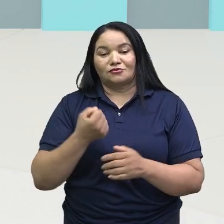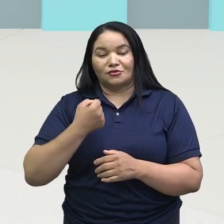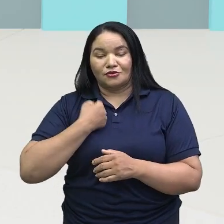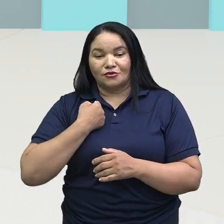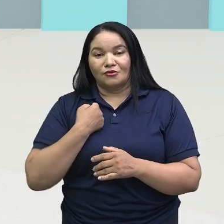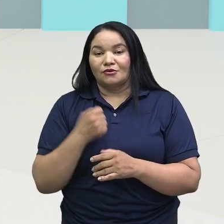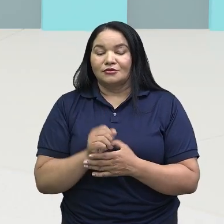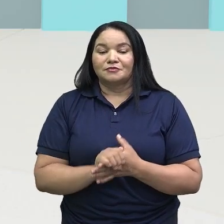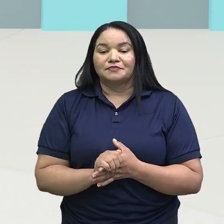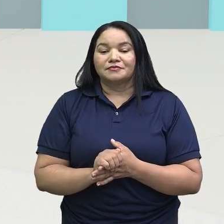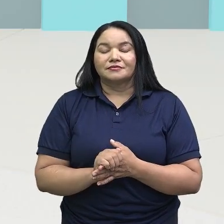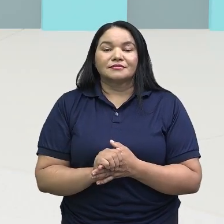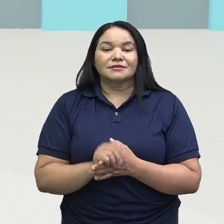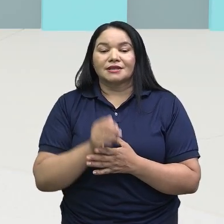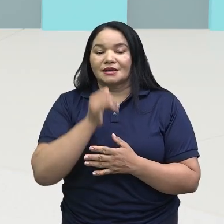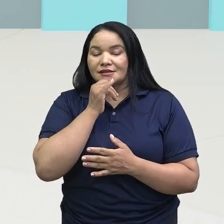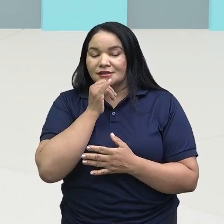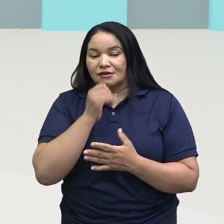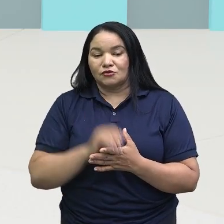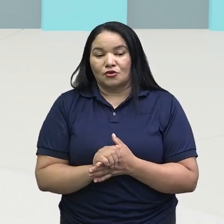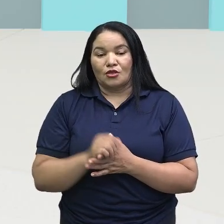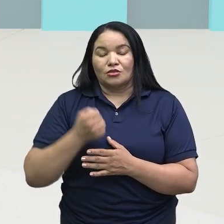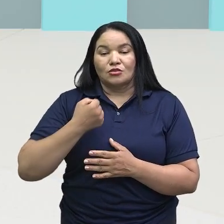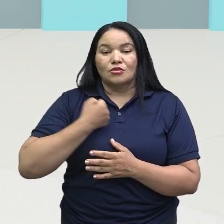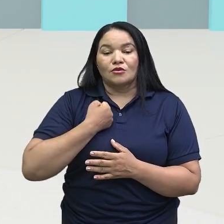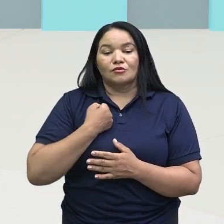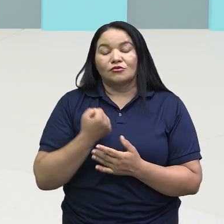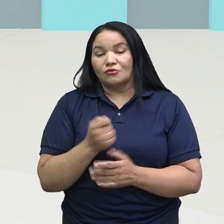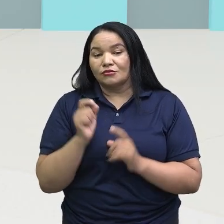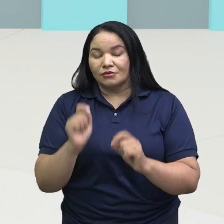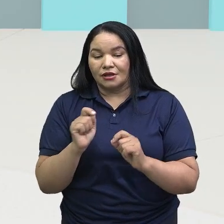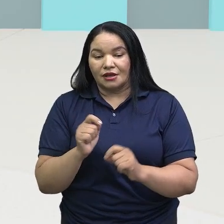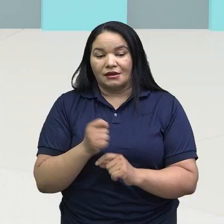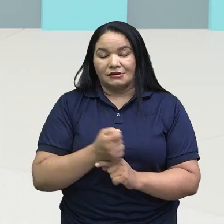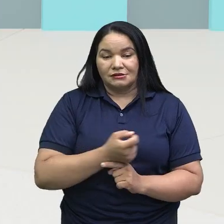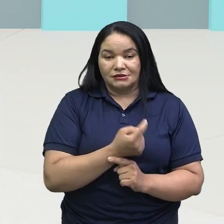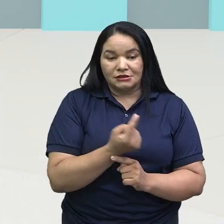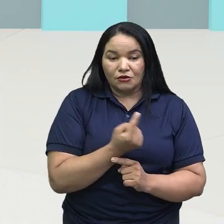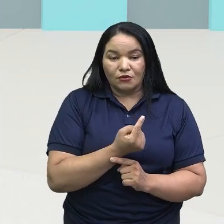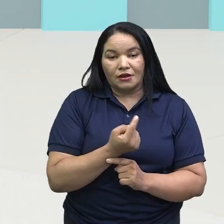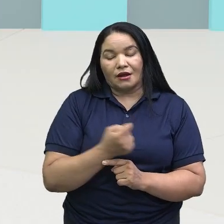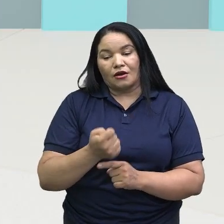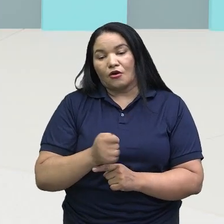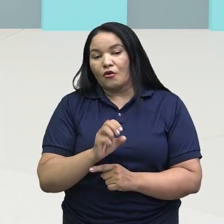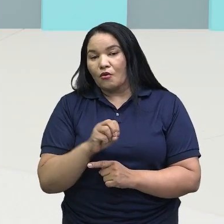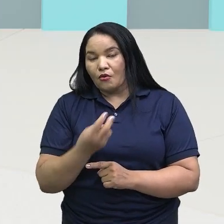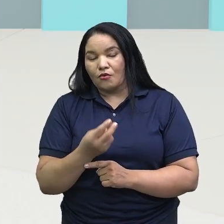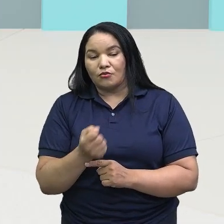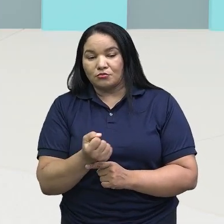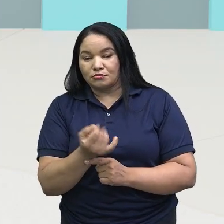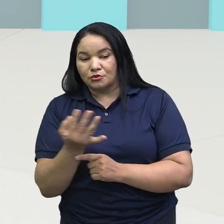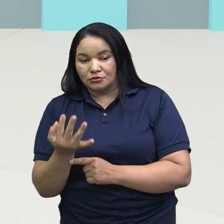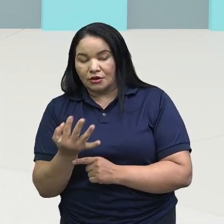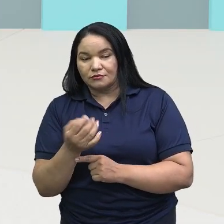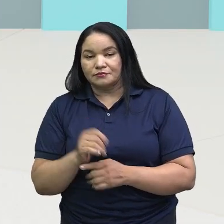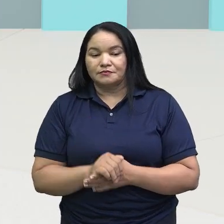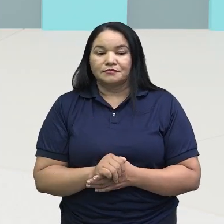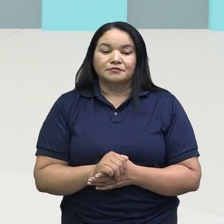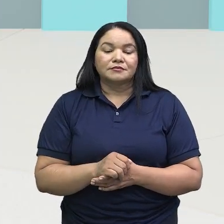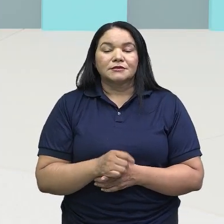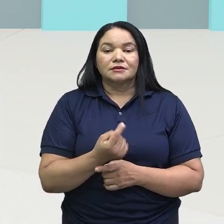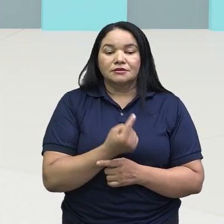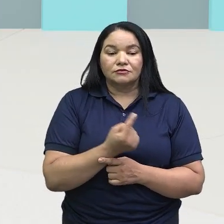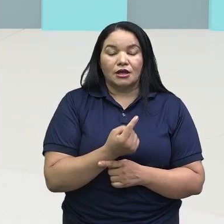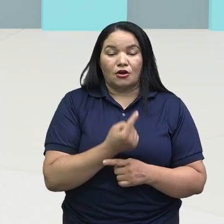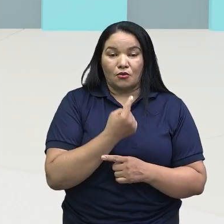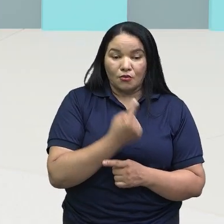número. Quando nós falamos em número, nós estamos falando de singular e plural, né? Singular um, plural